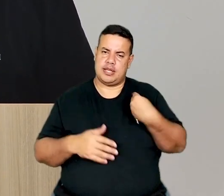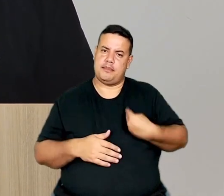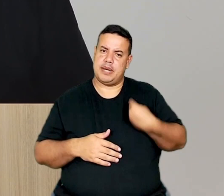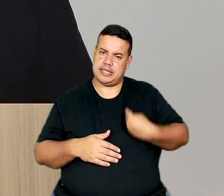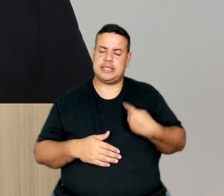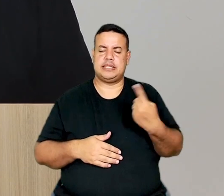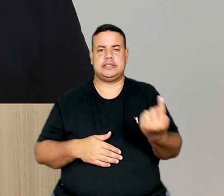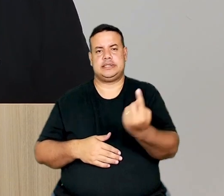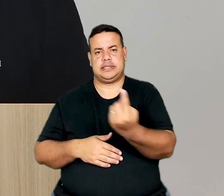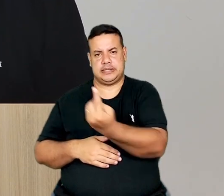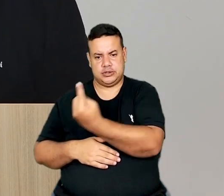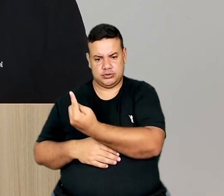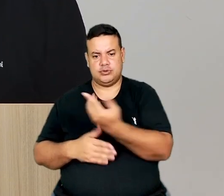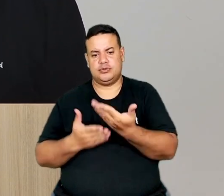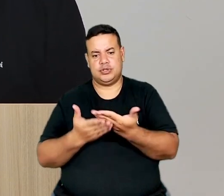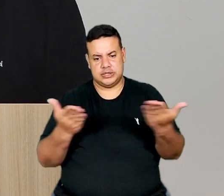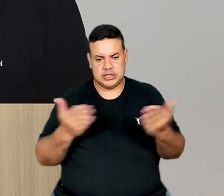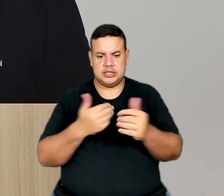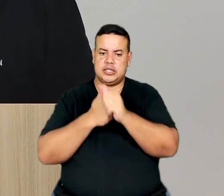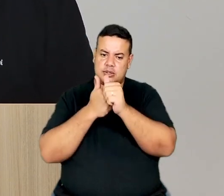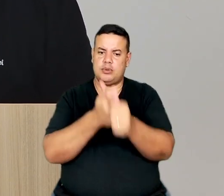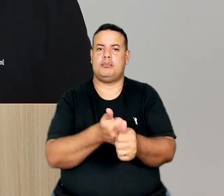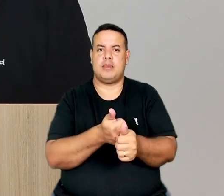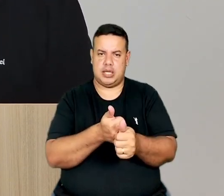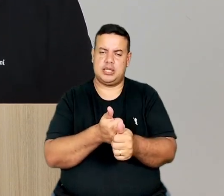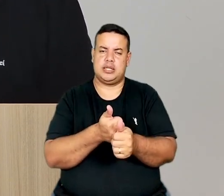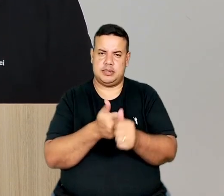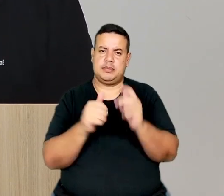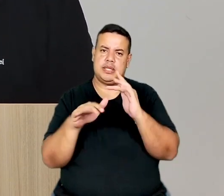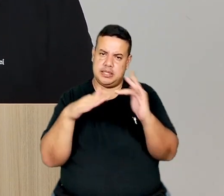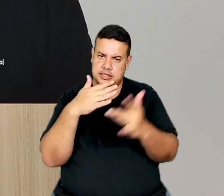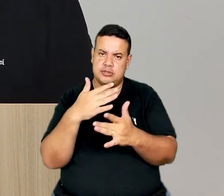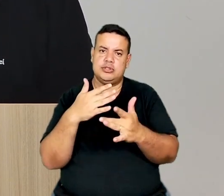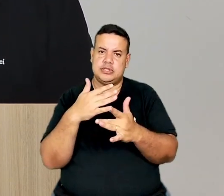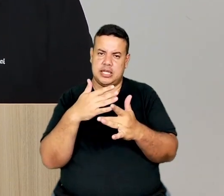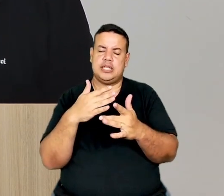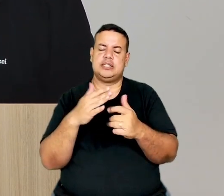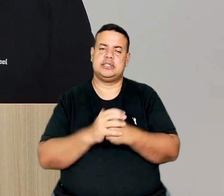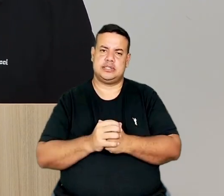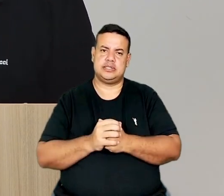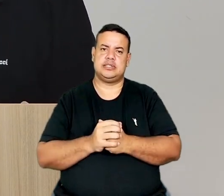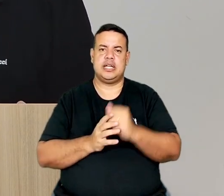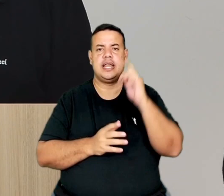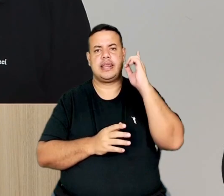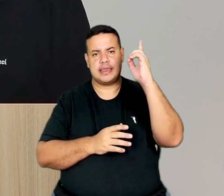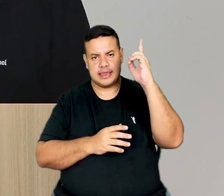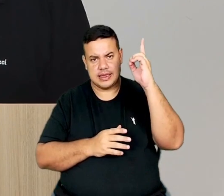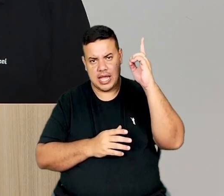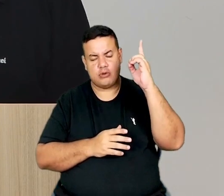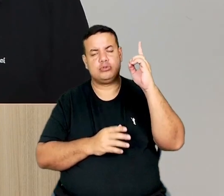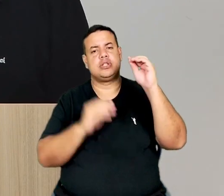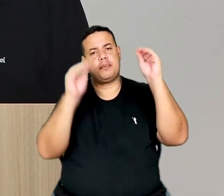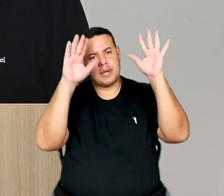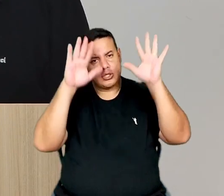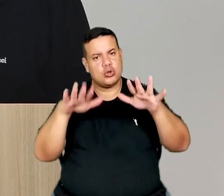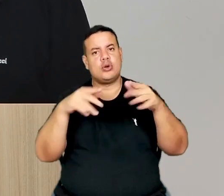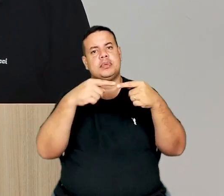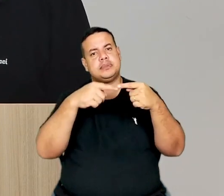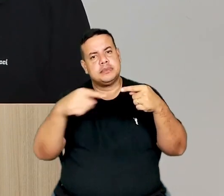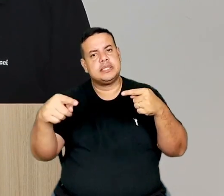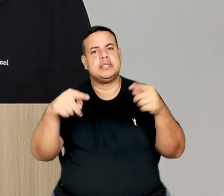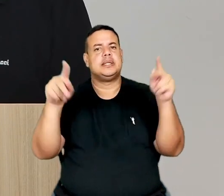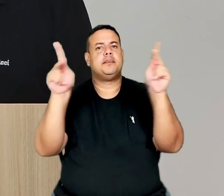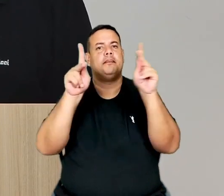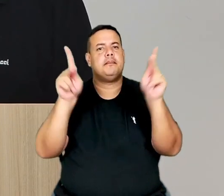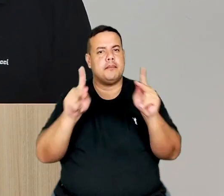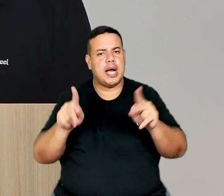um de vocês, quem nos acompanha aí pelas redes sociais, né, que Deus nos dê aí uma semana de paz, uma semana